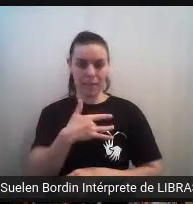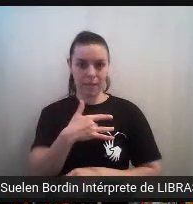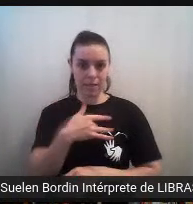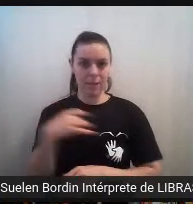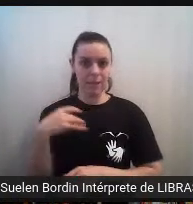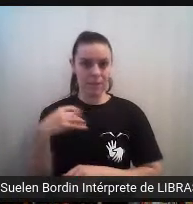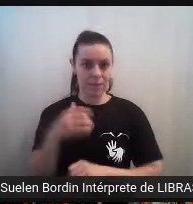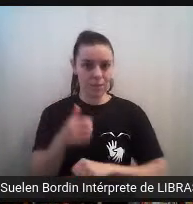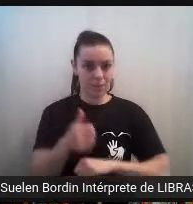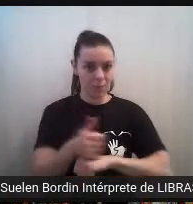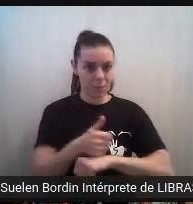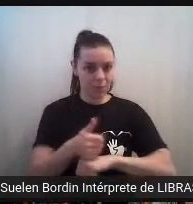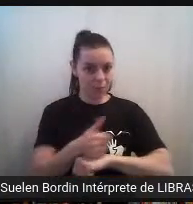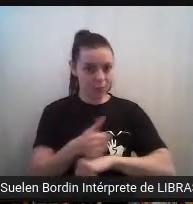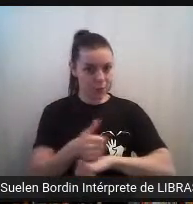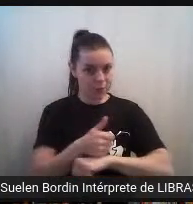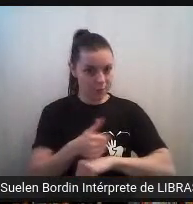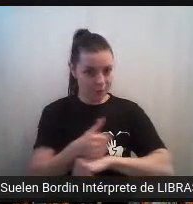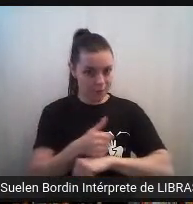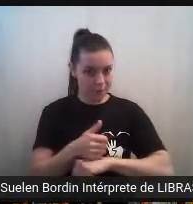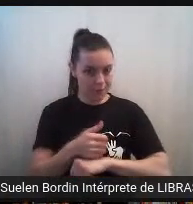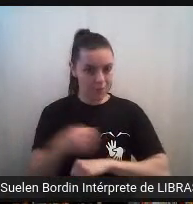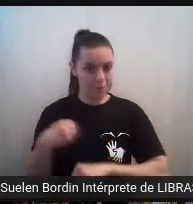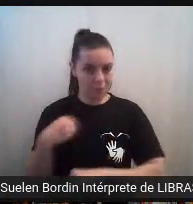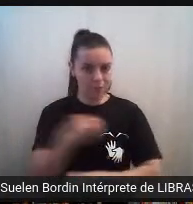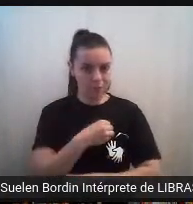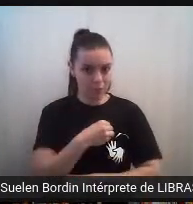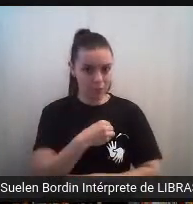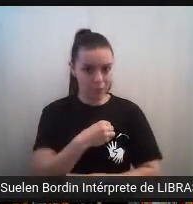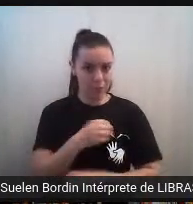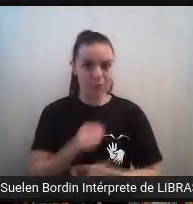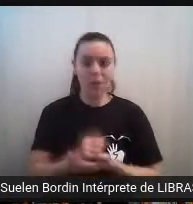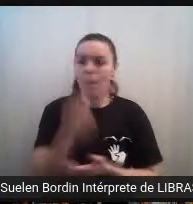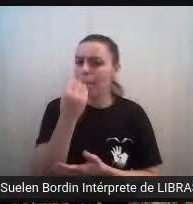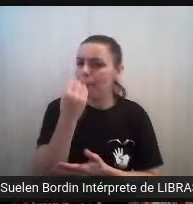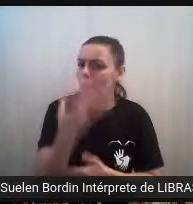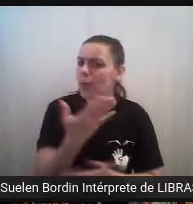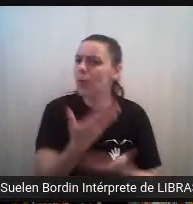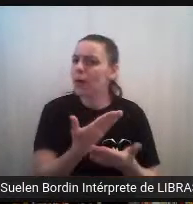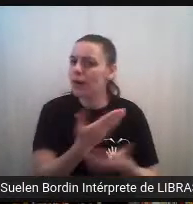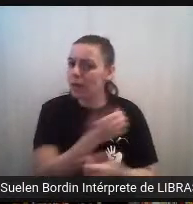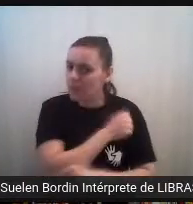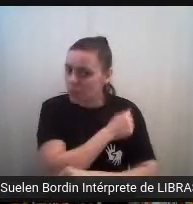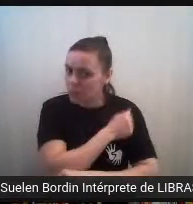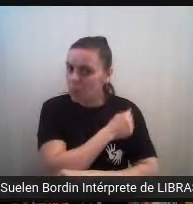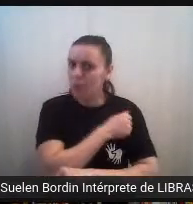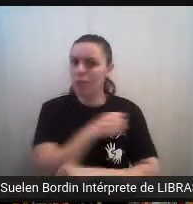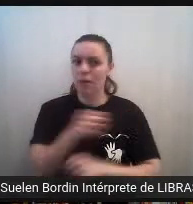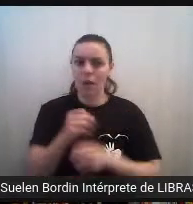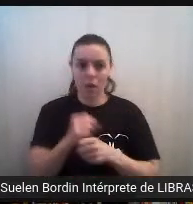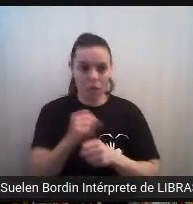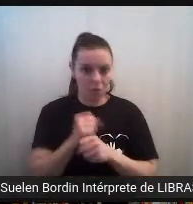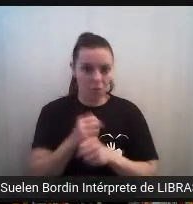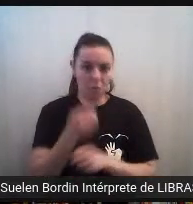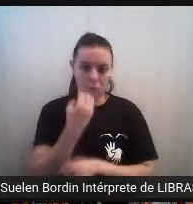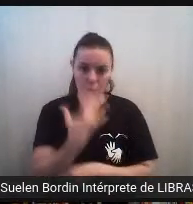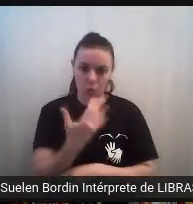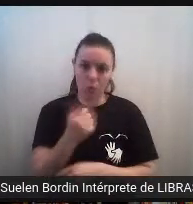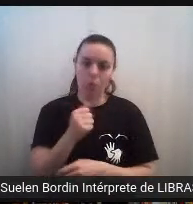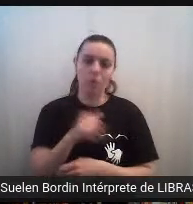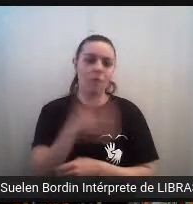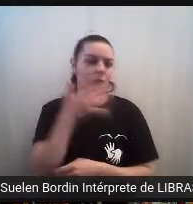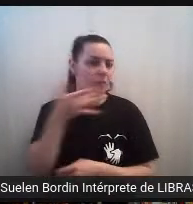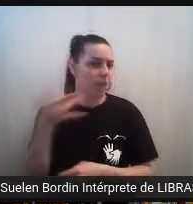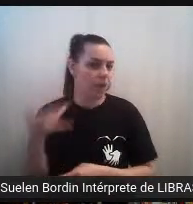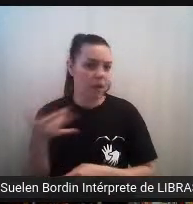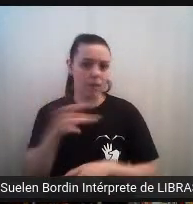dentro da minha vida, sempre fui uma muito boa aluna, sempre tive muita facilidade com matemática, mas